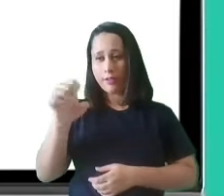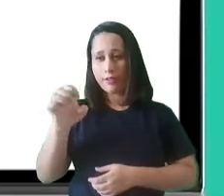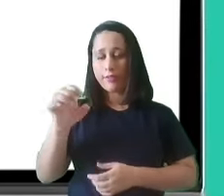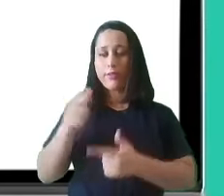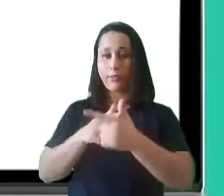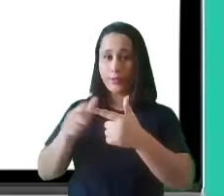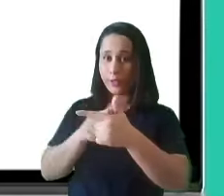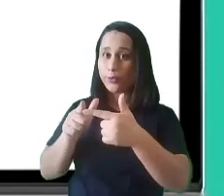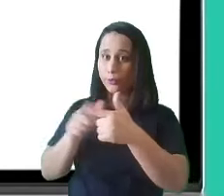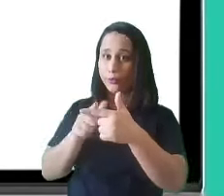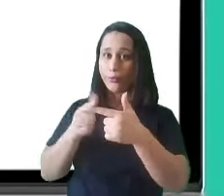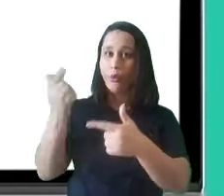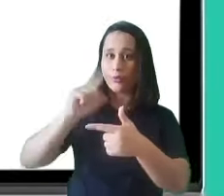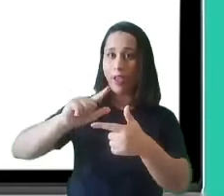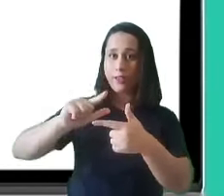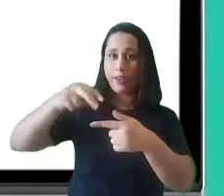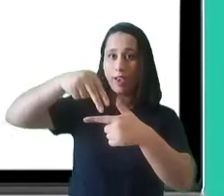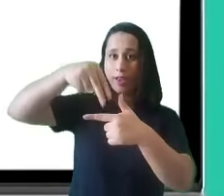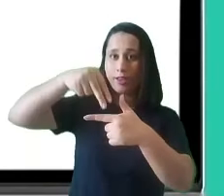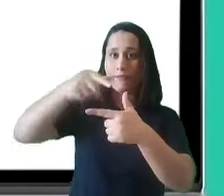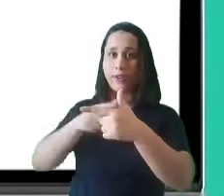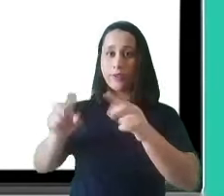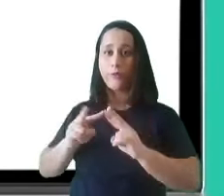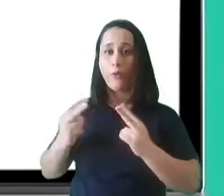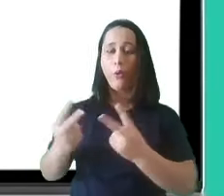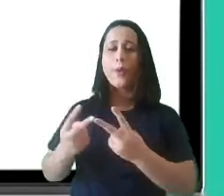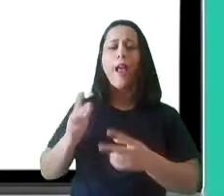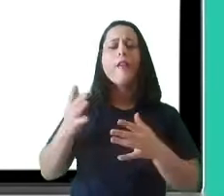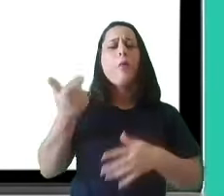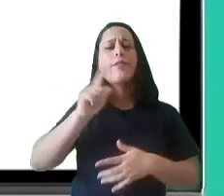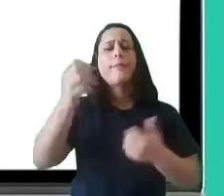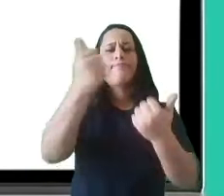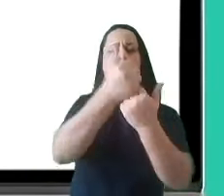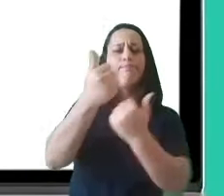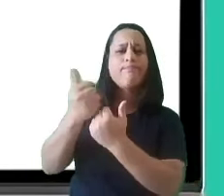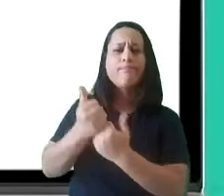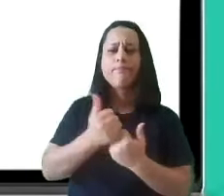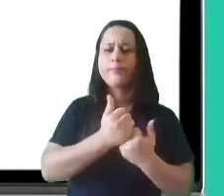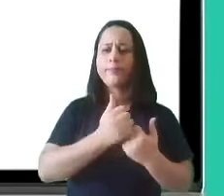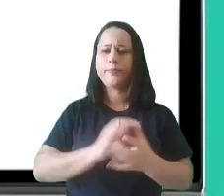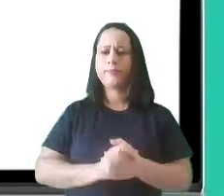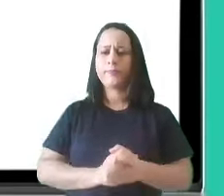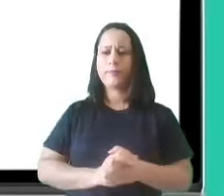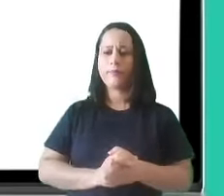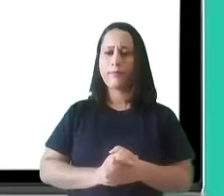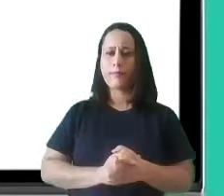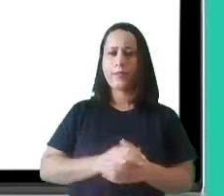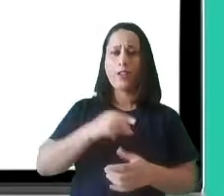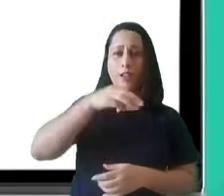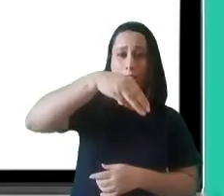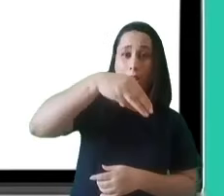molar vezes volume. Então, M é molaridade, a molaridade é igual a massa, dividido pela